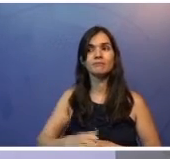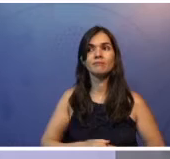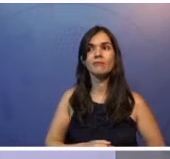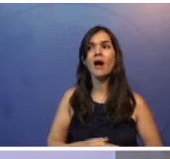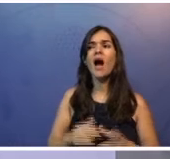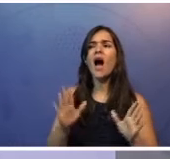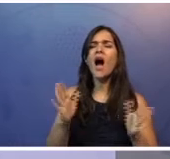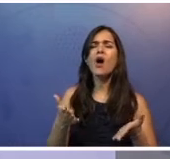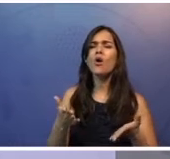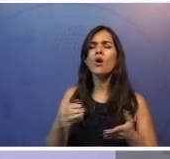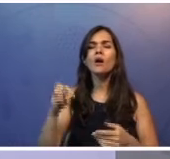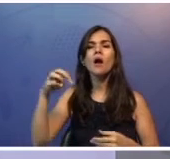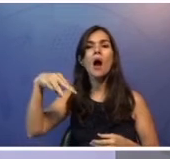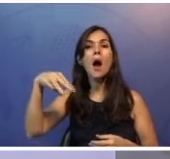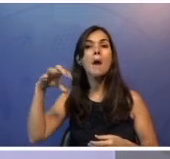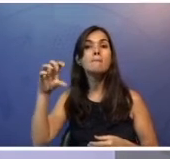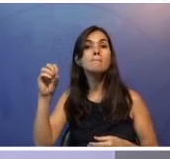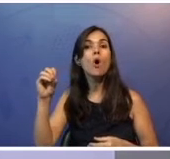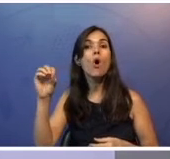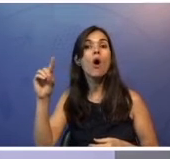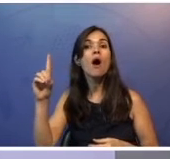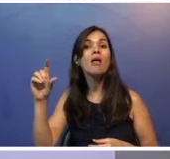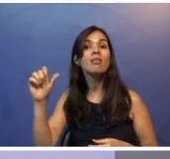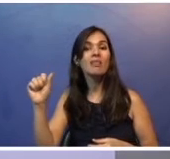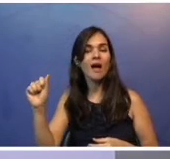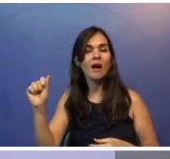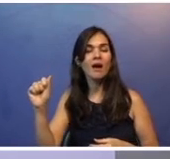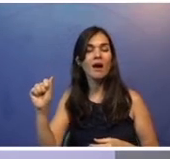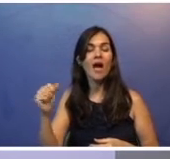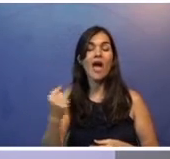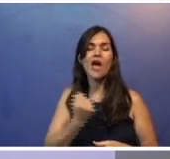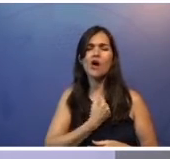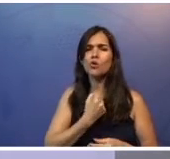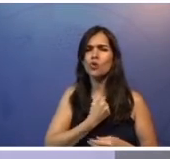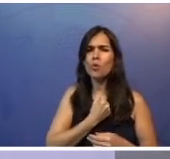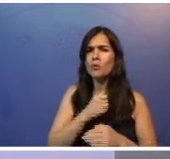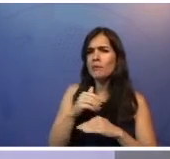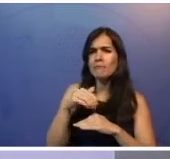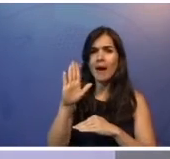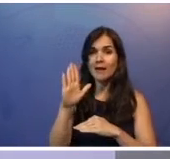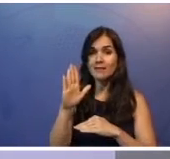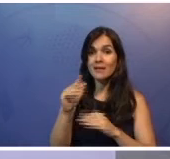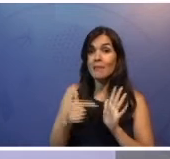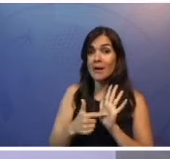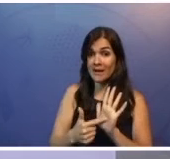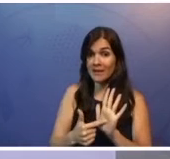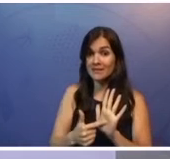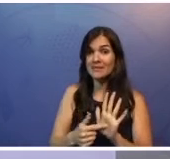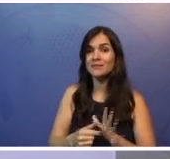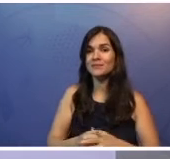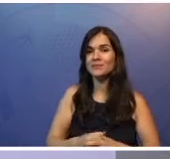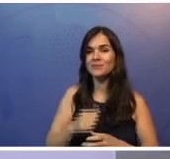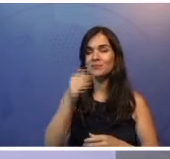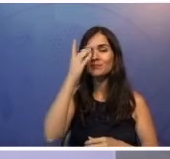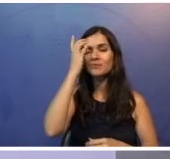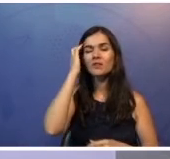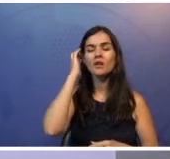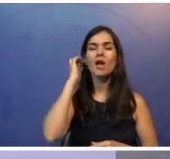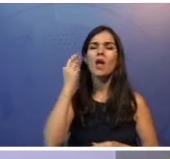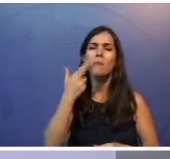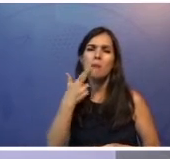e agora a moda e mediana e vamos ver aqui se tem um número que repete